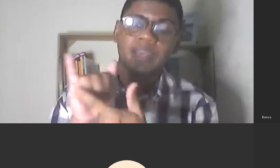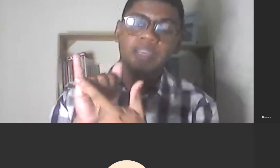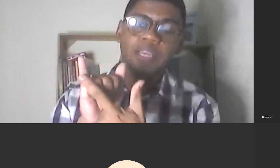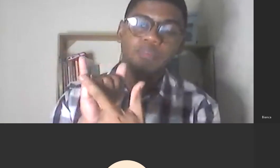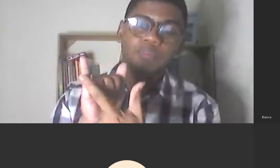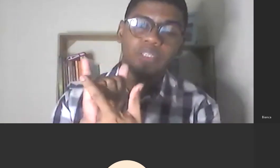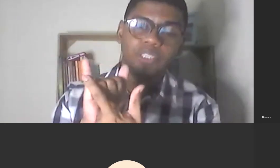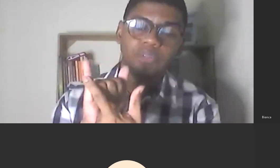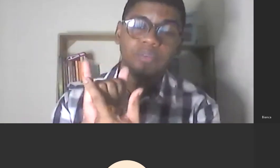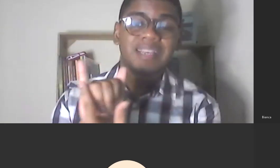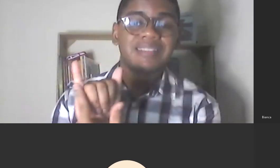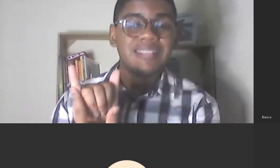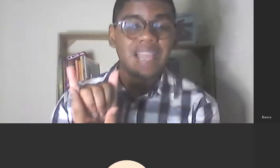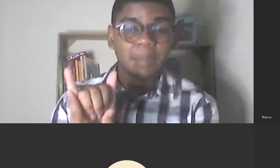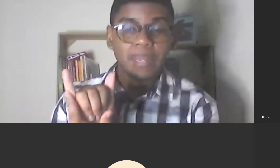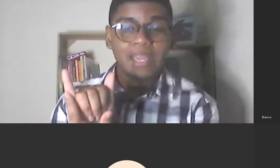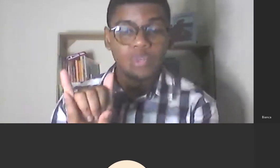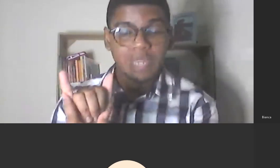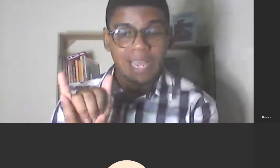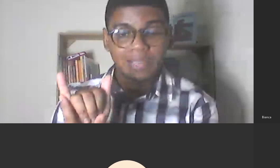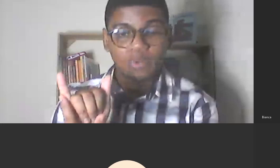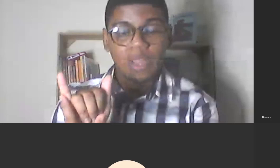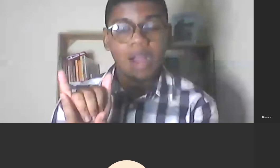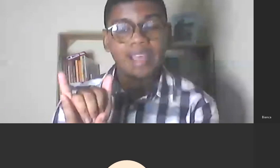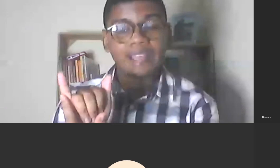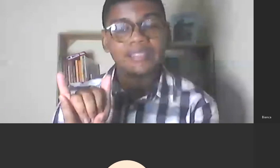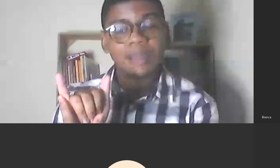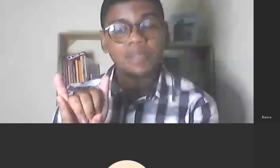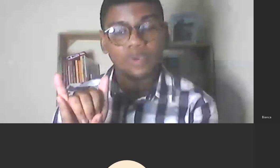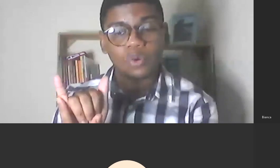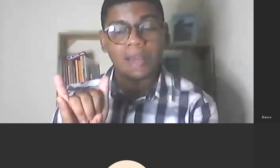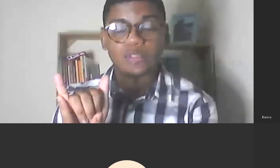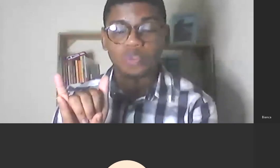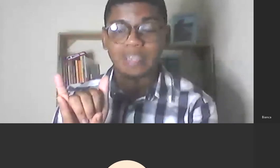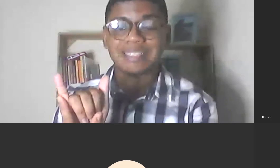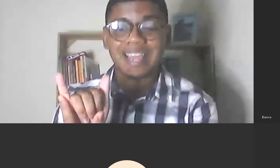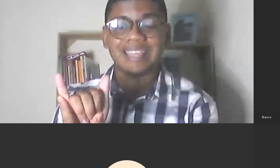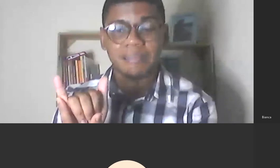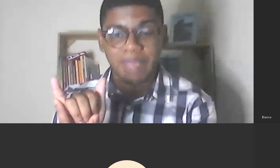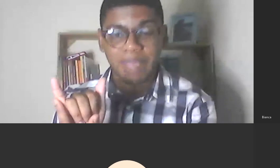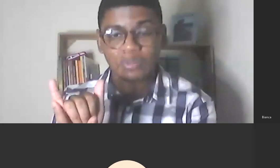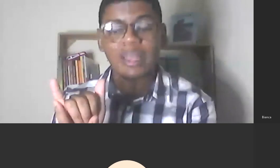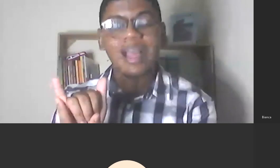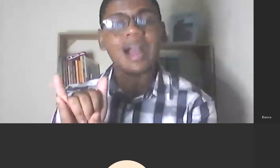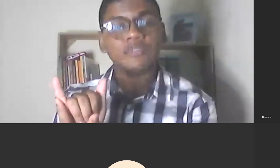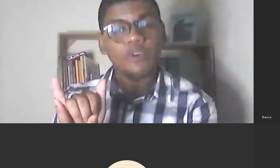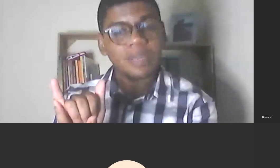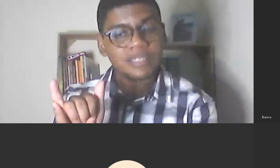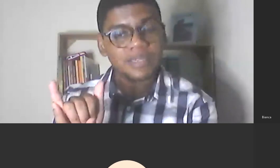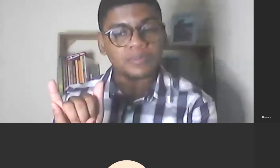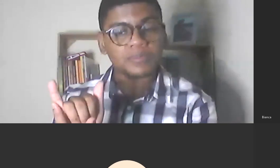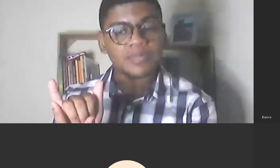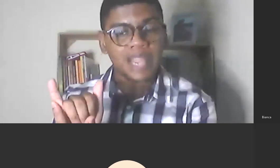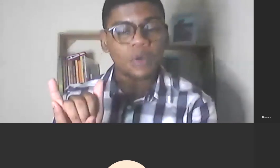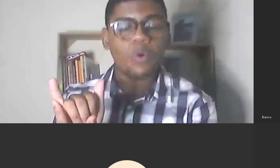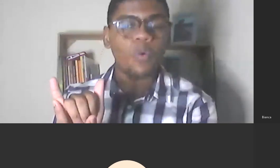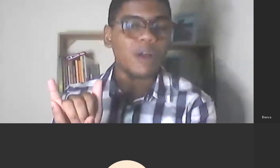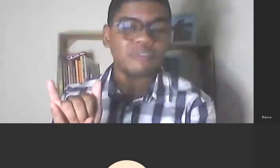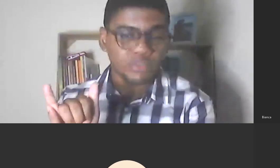informação. E o dedo mindinho sempre relacionado ao receptor, a pessoa que está recebendo a